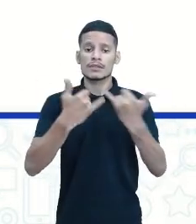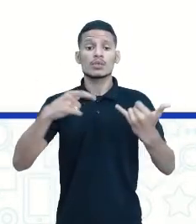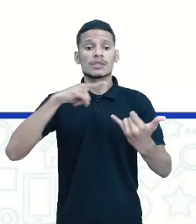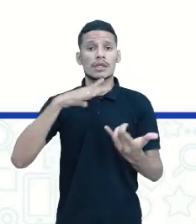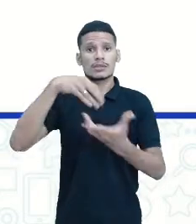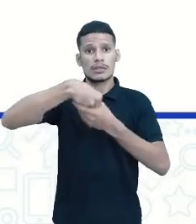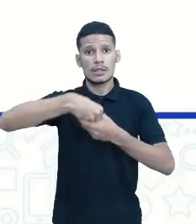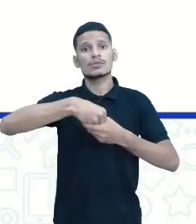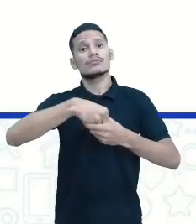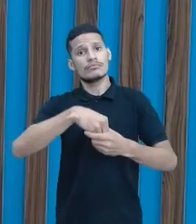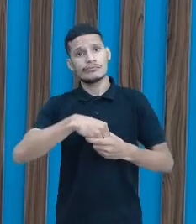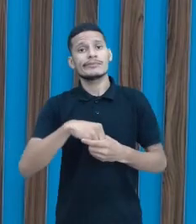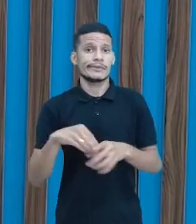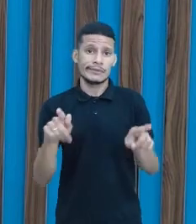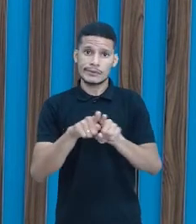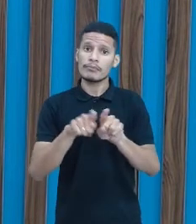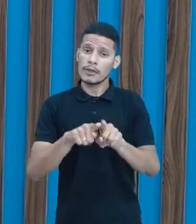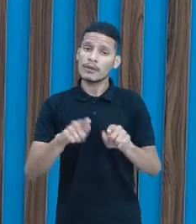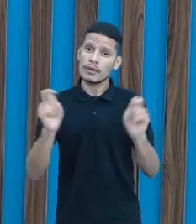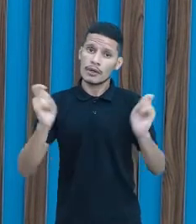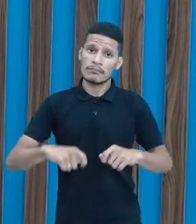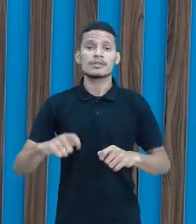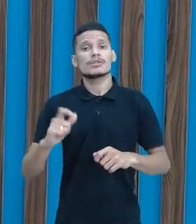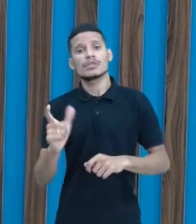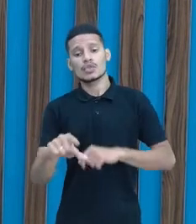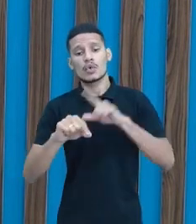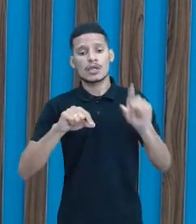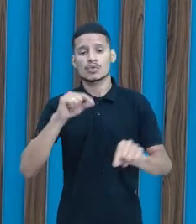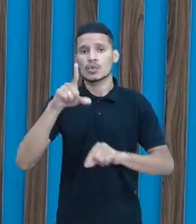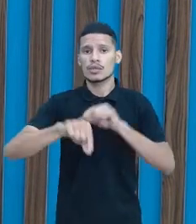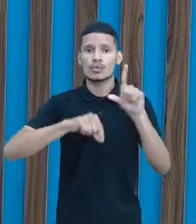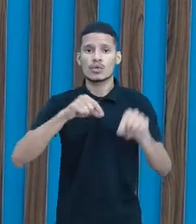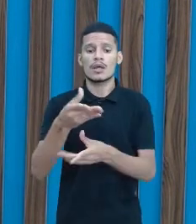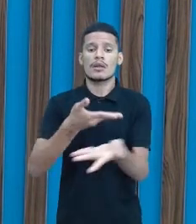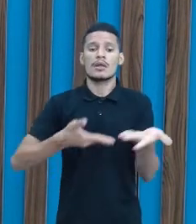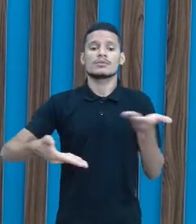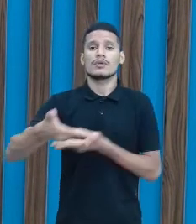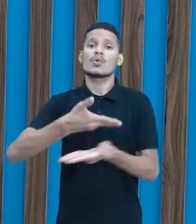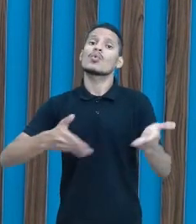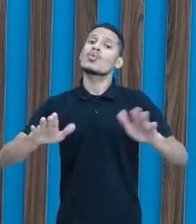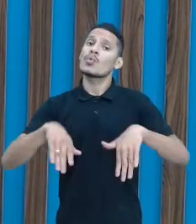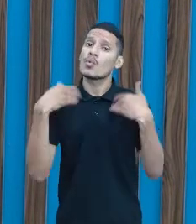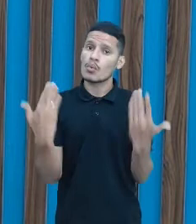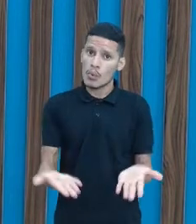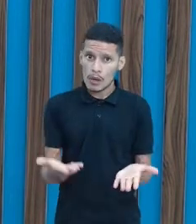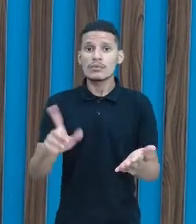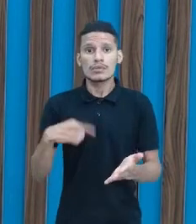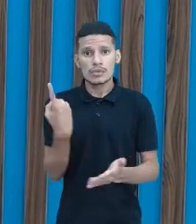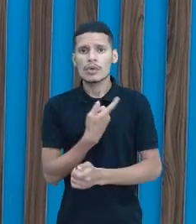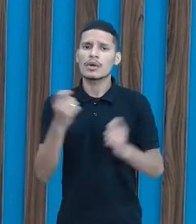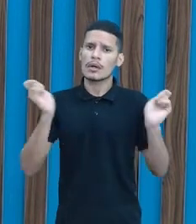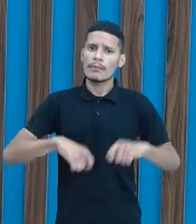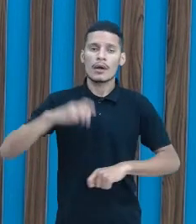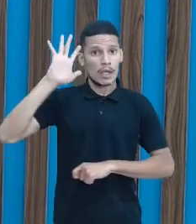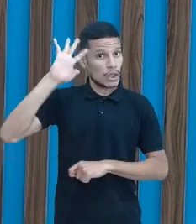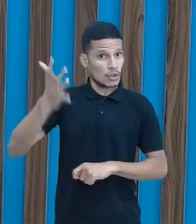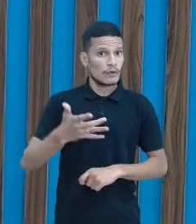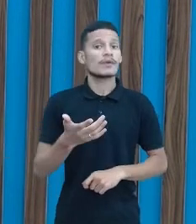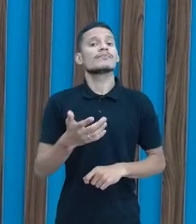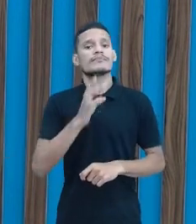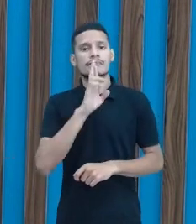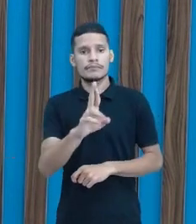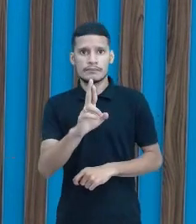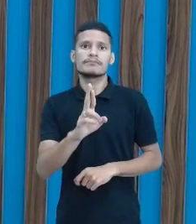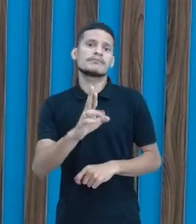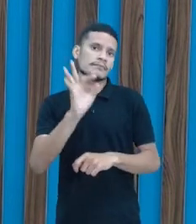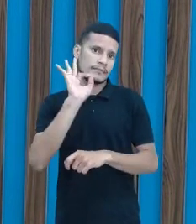possuo naquela questão e aí sim escolher quais das relações vão favorecer com que eu resolva aquela questão corretamente. E aí,